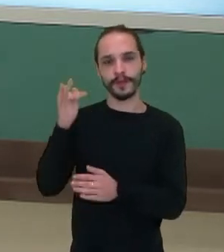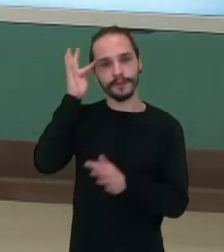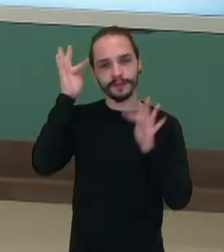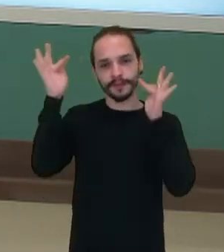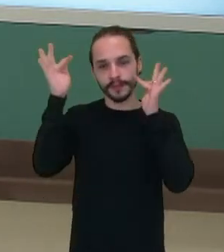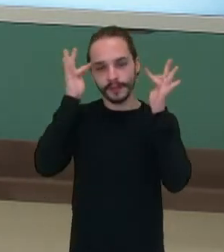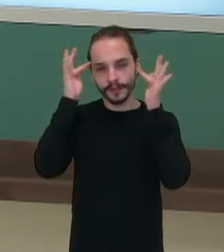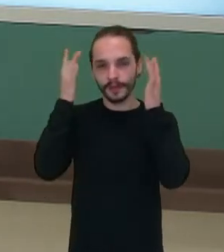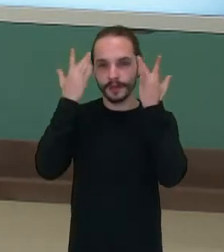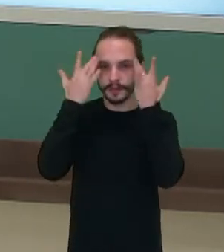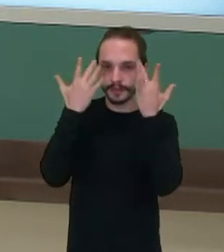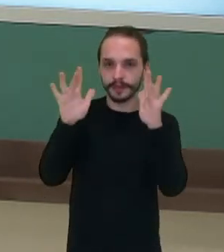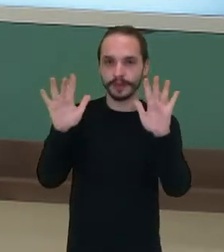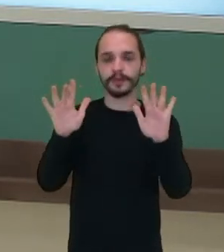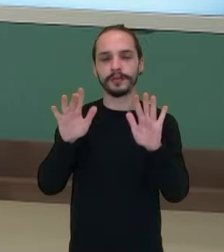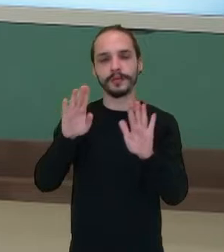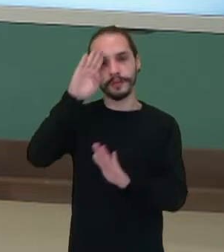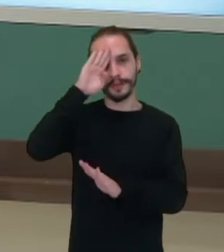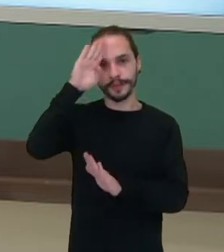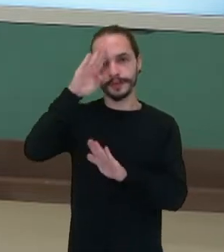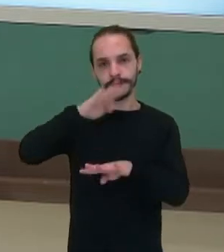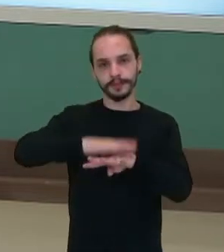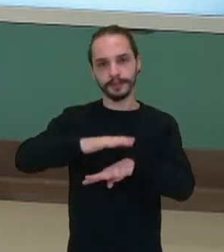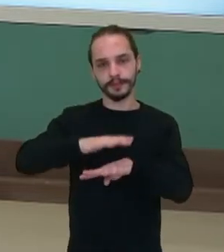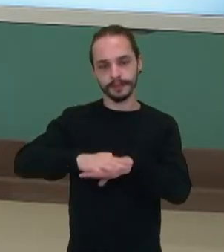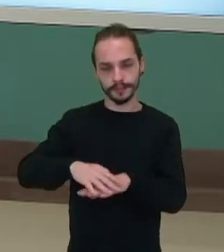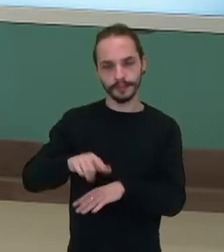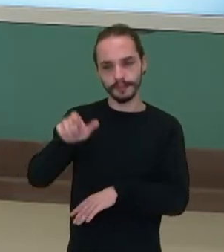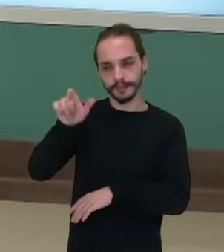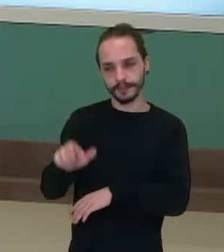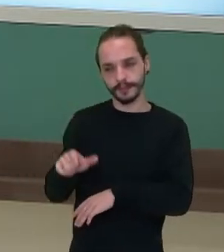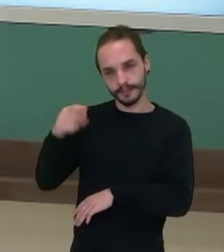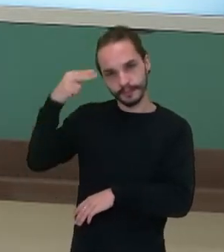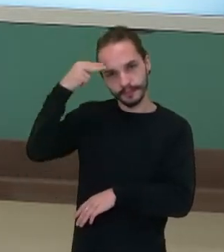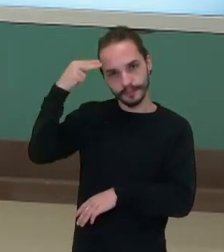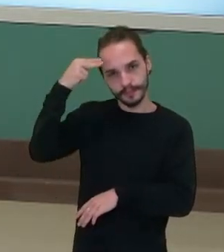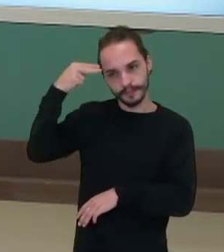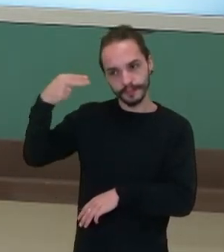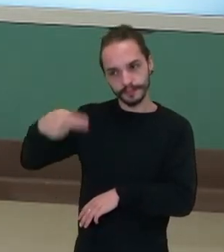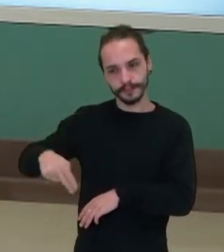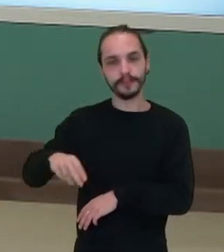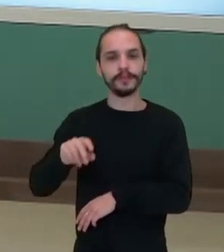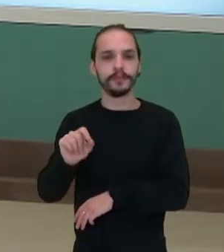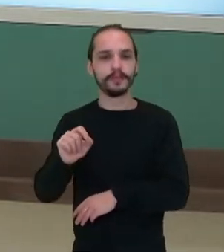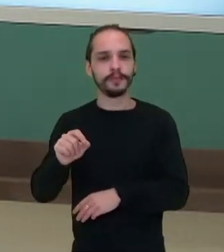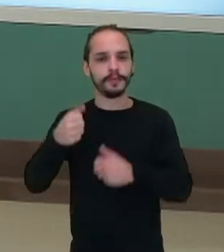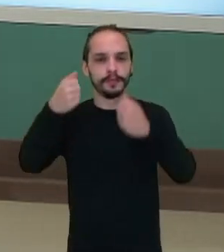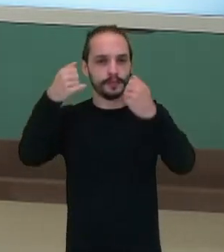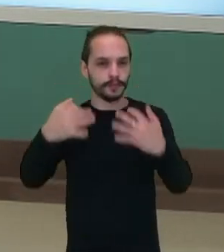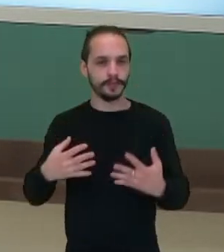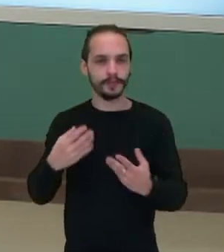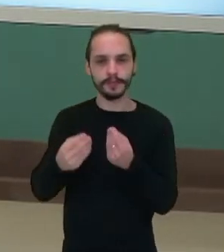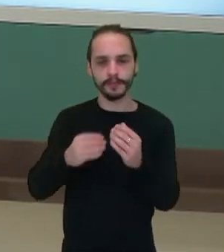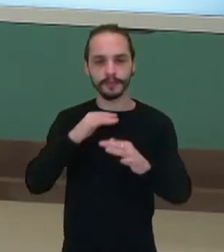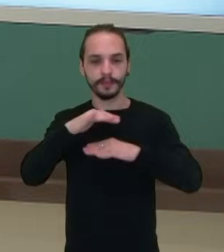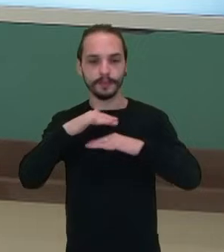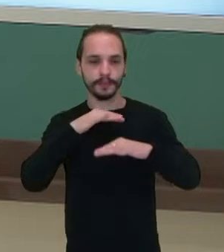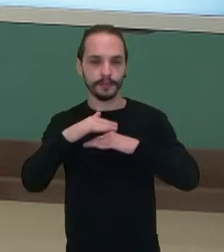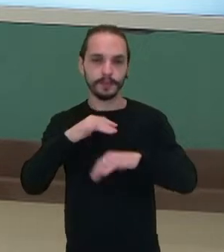Naturalis Principia Mathematica de Newton, certo? Em que ele descreveu o movimento dos corpos, né? Ele descreveu qual